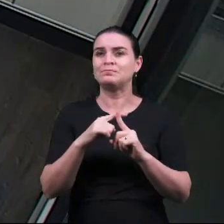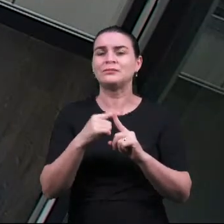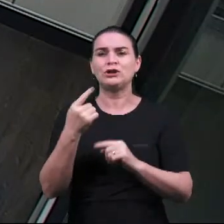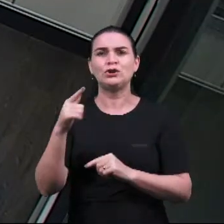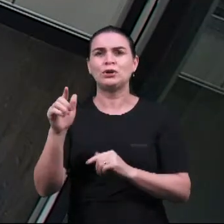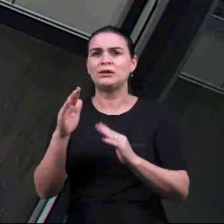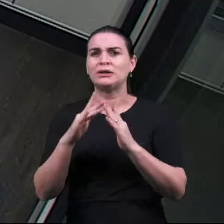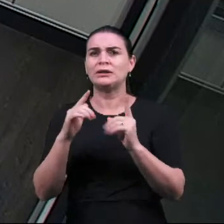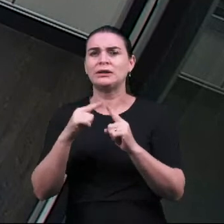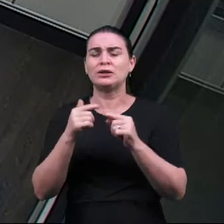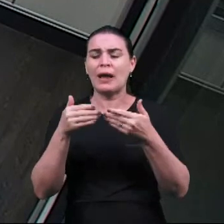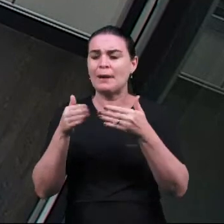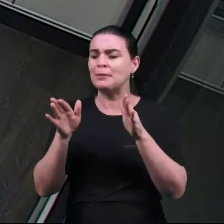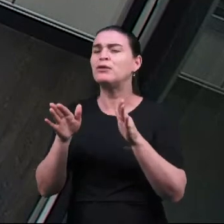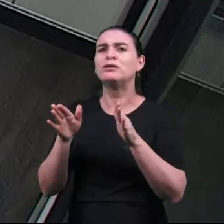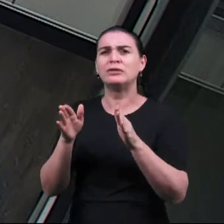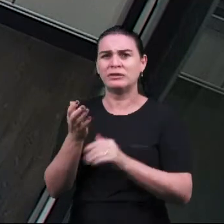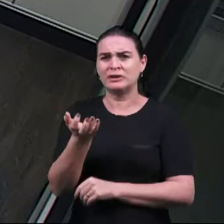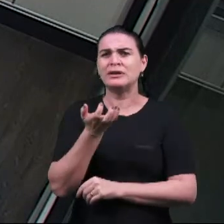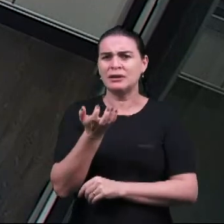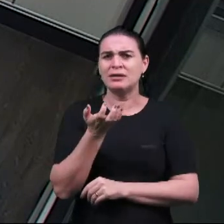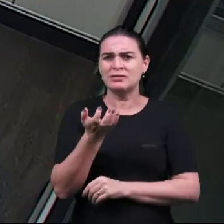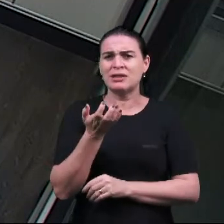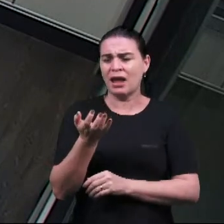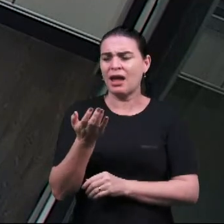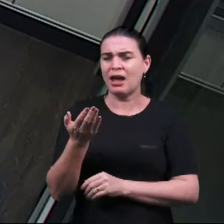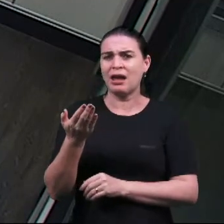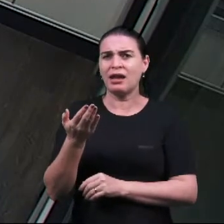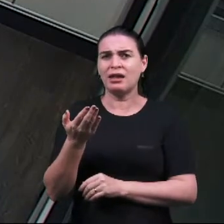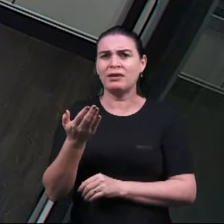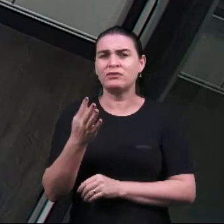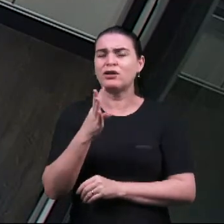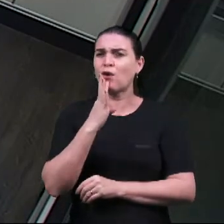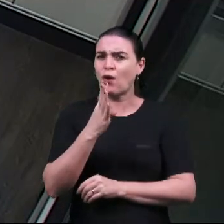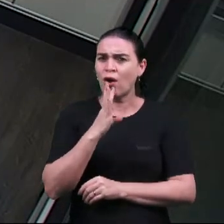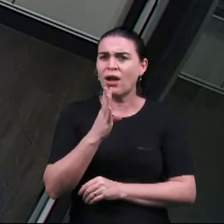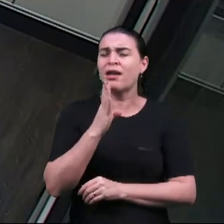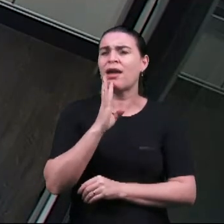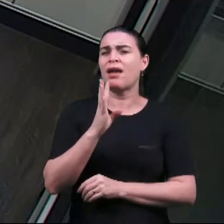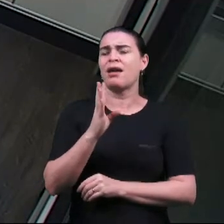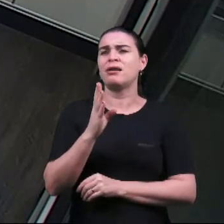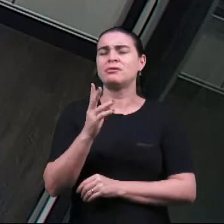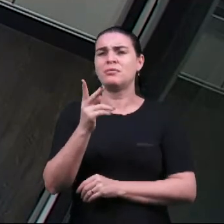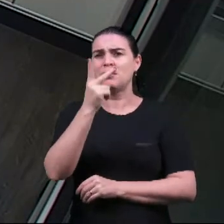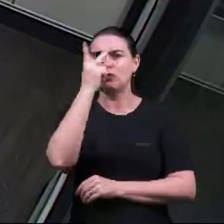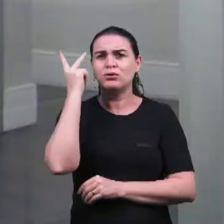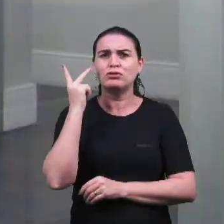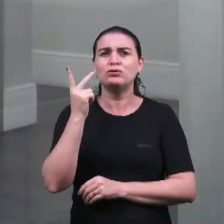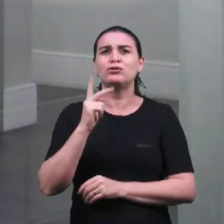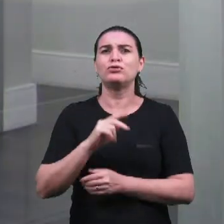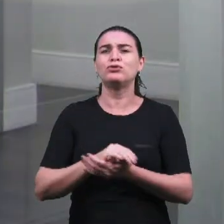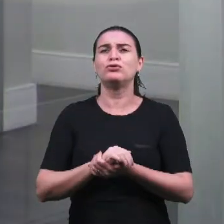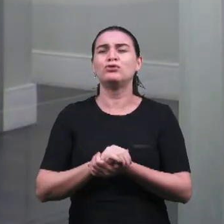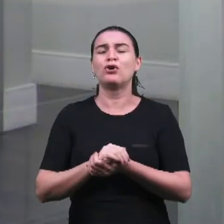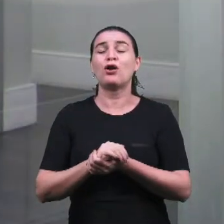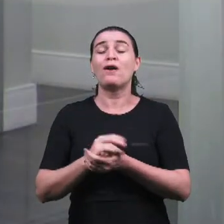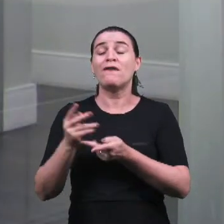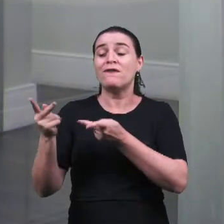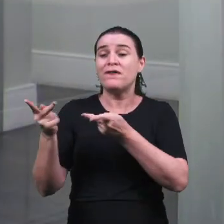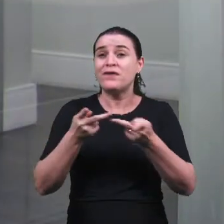nós abrimos para isso. Falamos, olha, jovens, os jovens, né? Se vocês conhecem alguém, convida. Deu um número imenso de